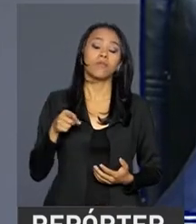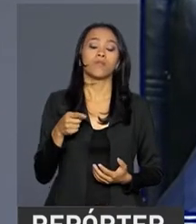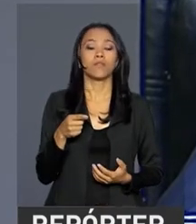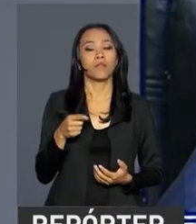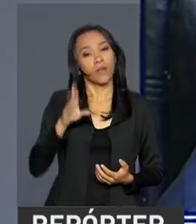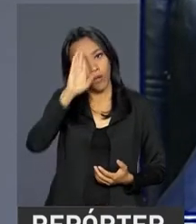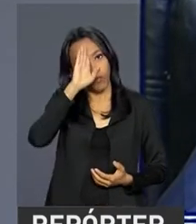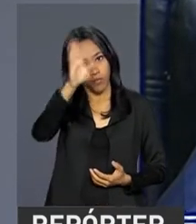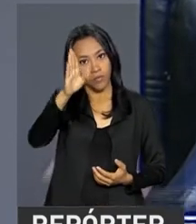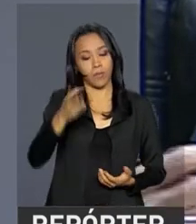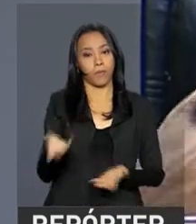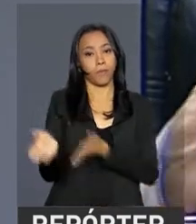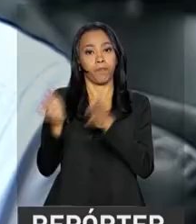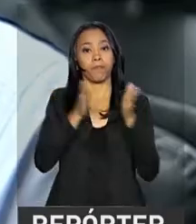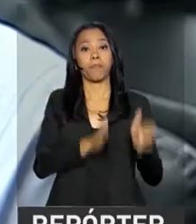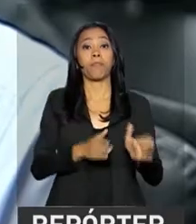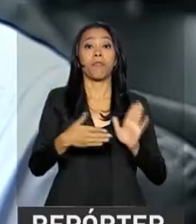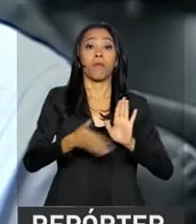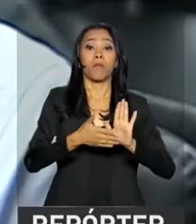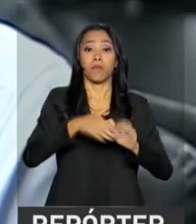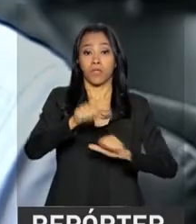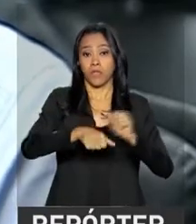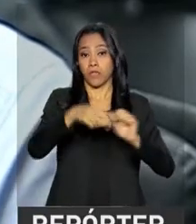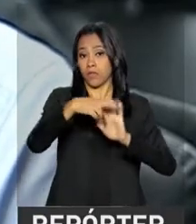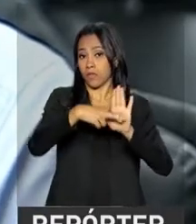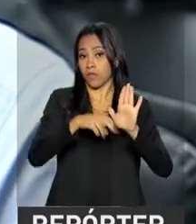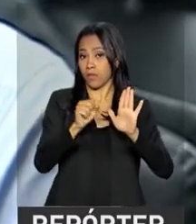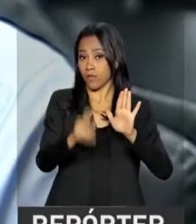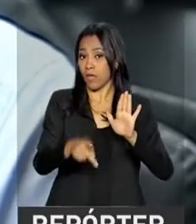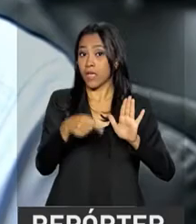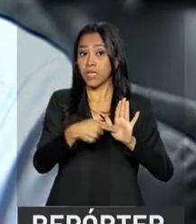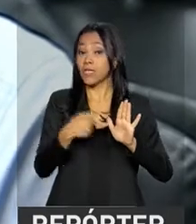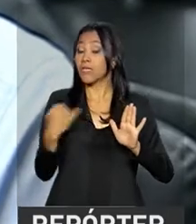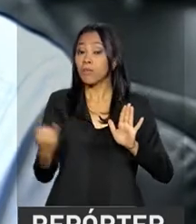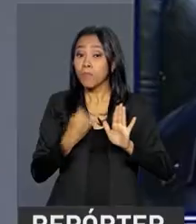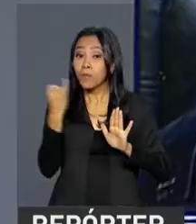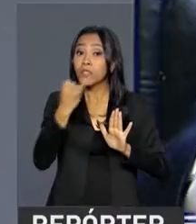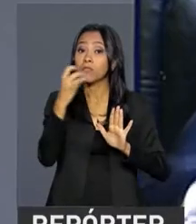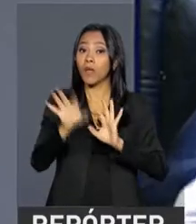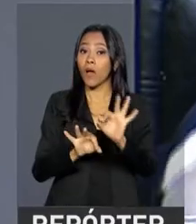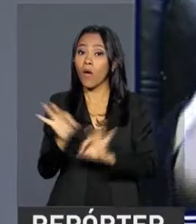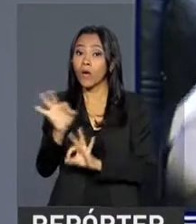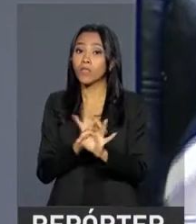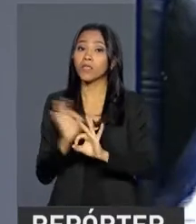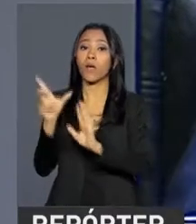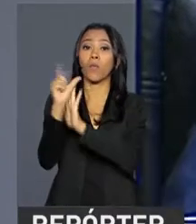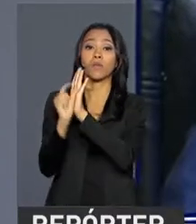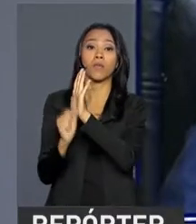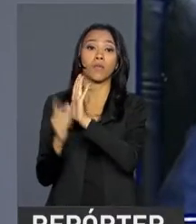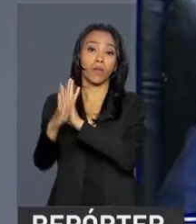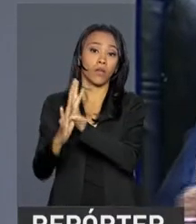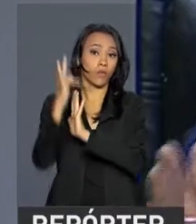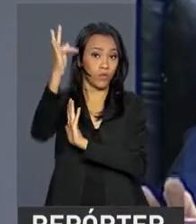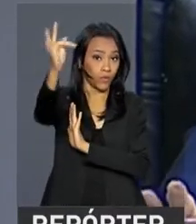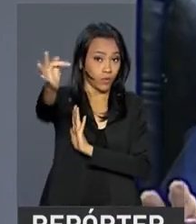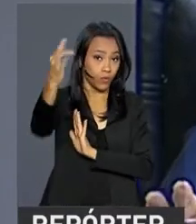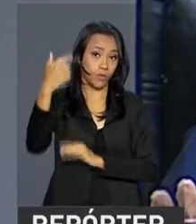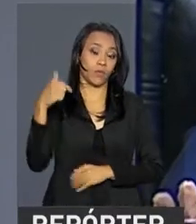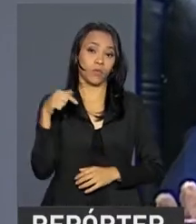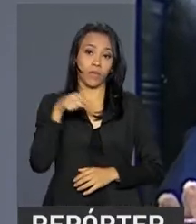proprietário segundo a reforma da previdência é fundamental para qualquer planejamento fiscal de futuro a reforma da previdência é crucial